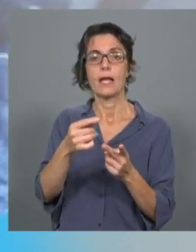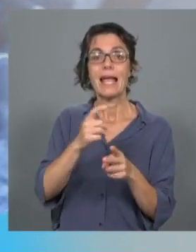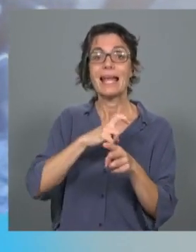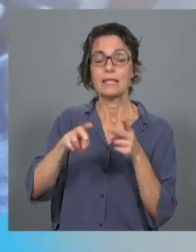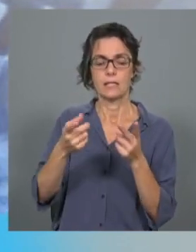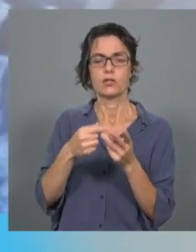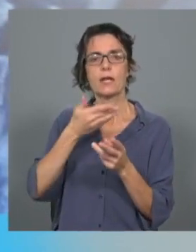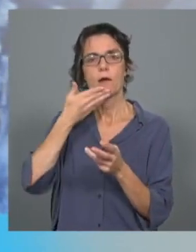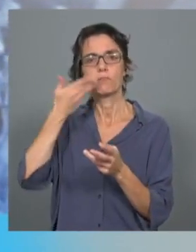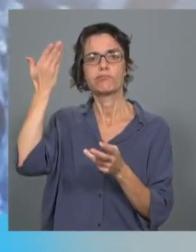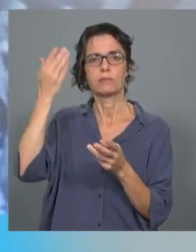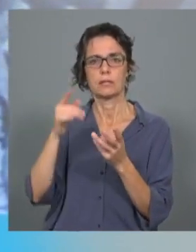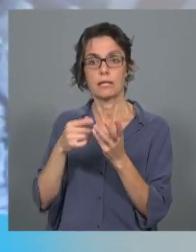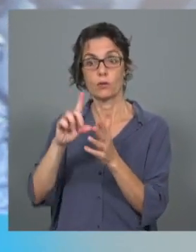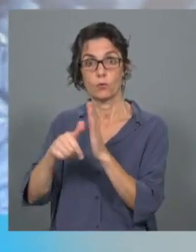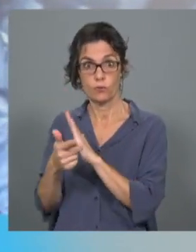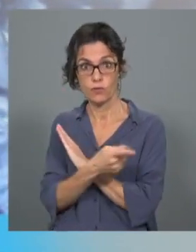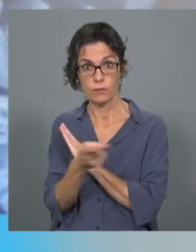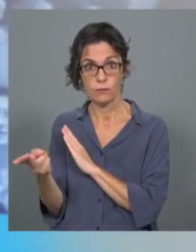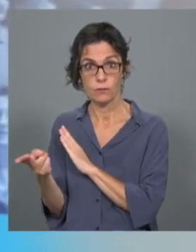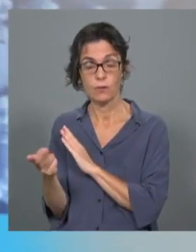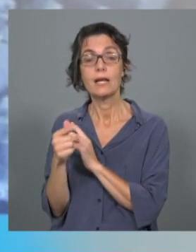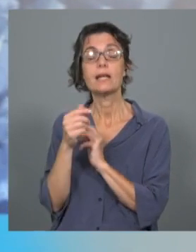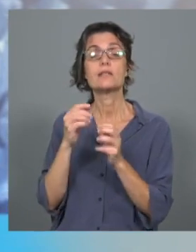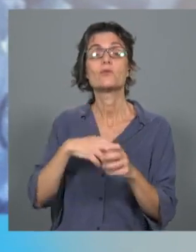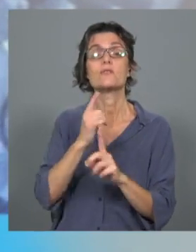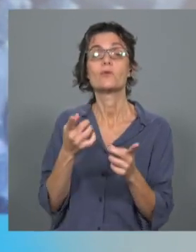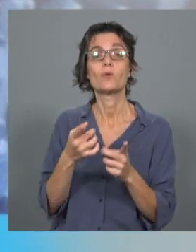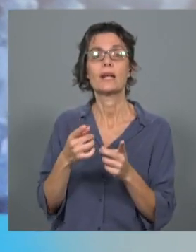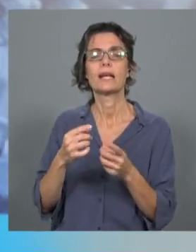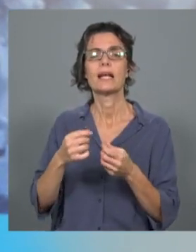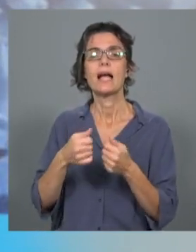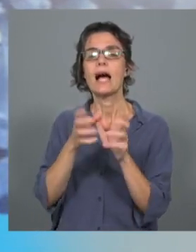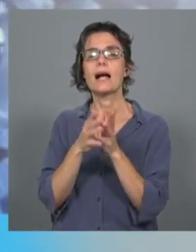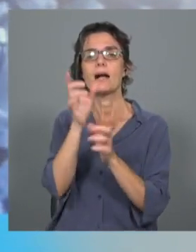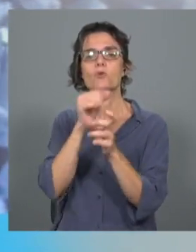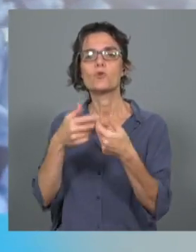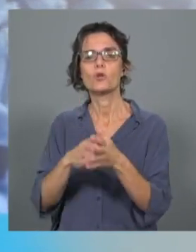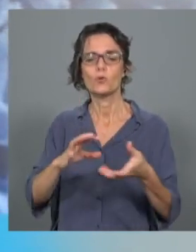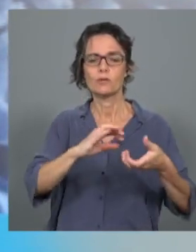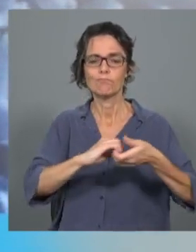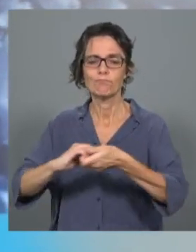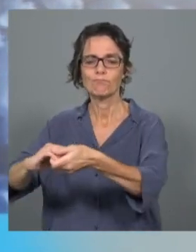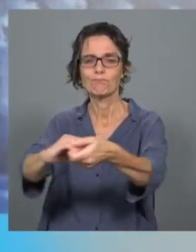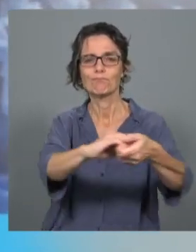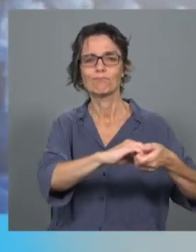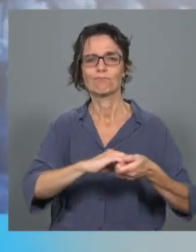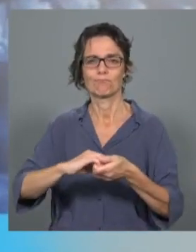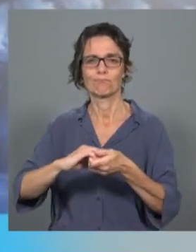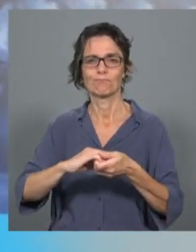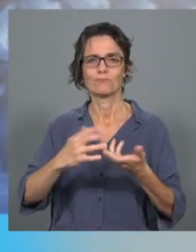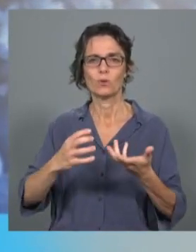projetos, no fundo é, dito por outras palavras, é darmos-nos as mãos, porque todos, nós somos muitos, para enfrentar realidades